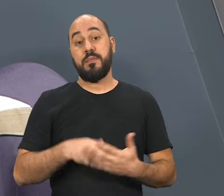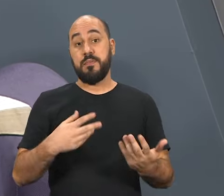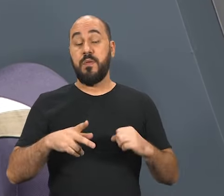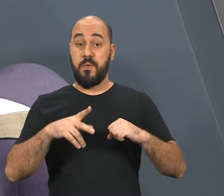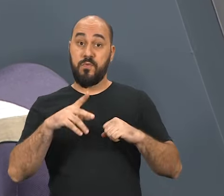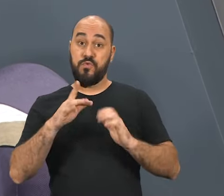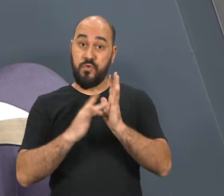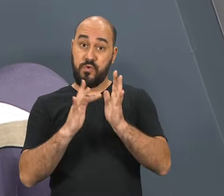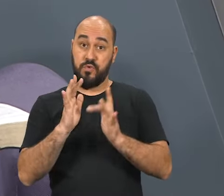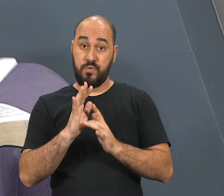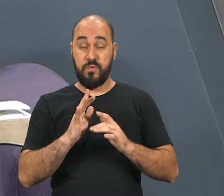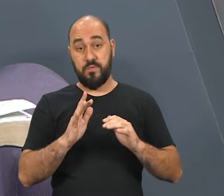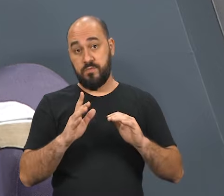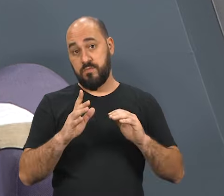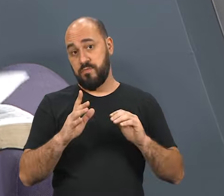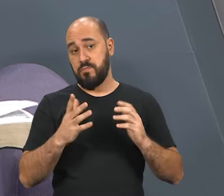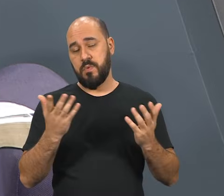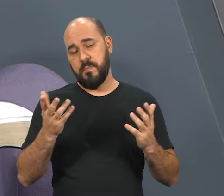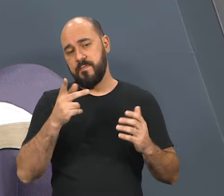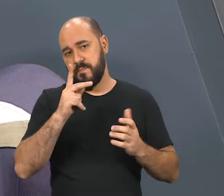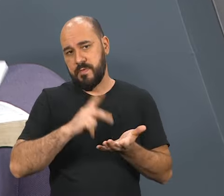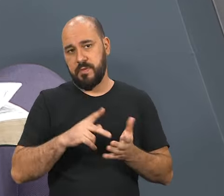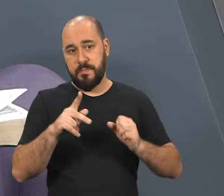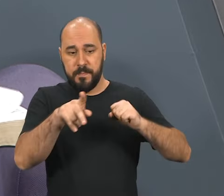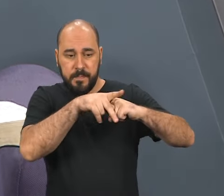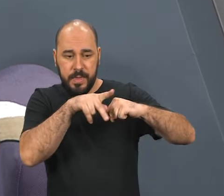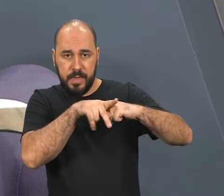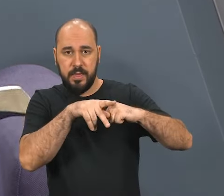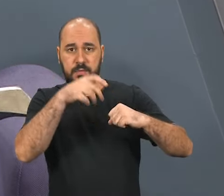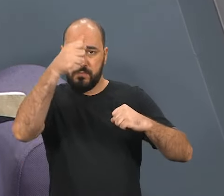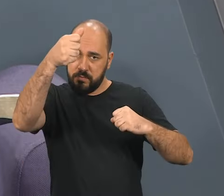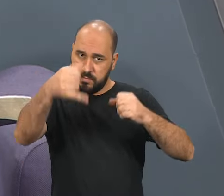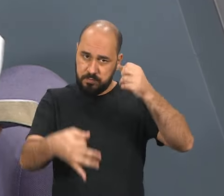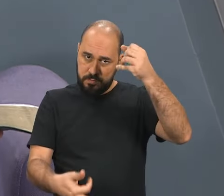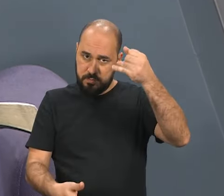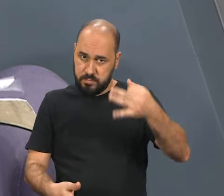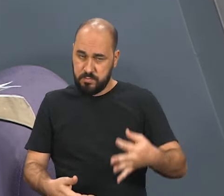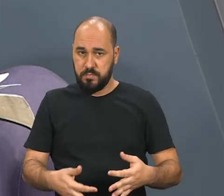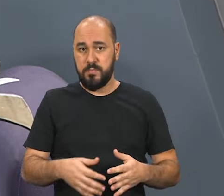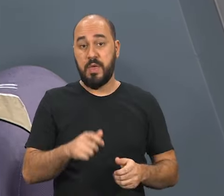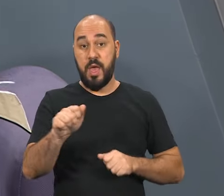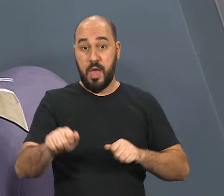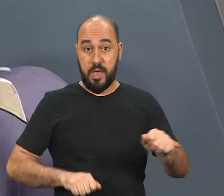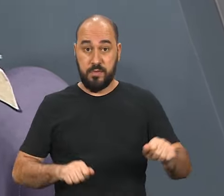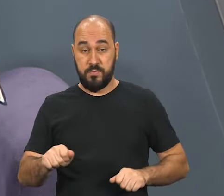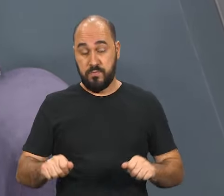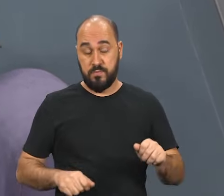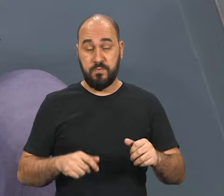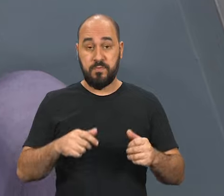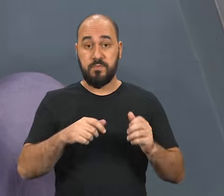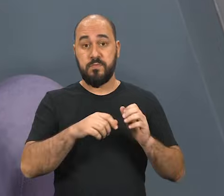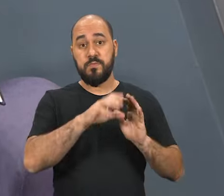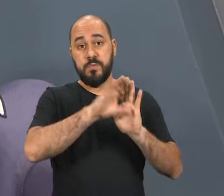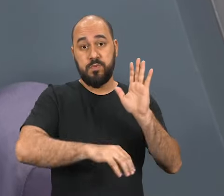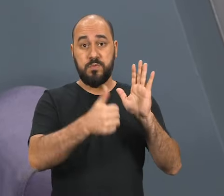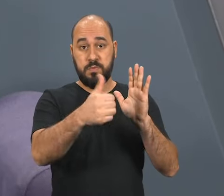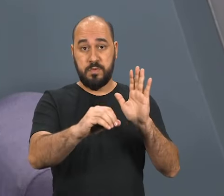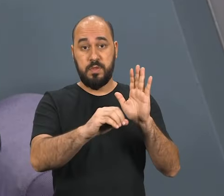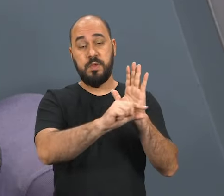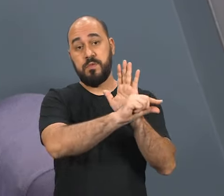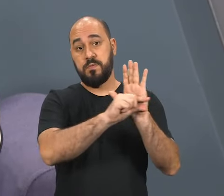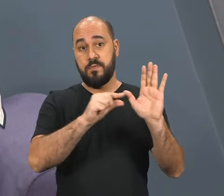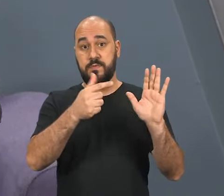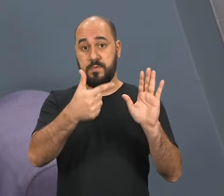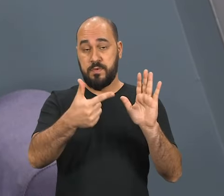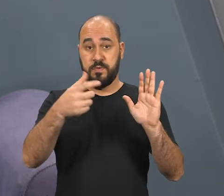através de Pedro, né? Olha só o que diz a Bíblia aqui em Atos 10, versos 25 e 26. Diz assim,